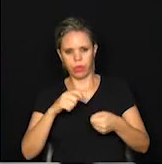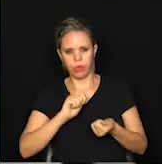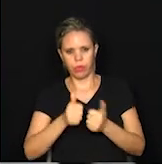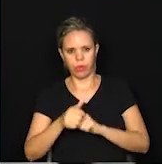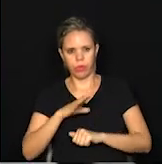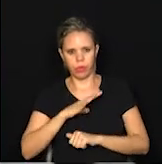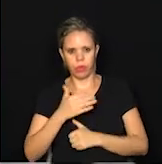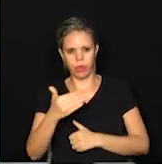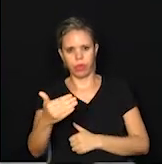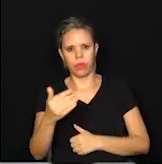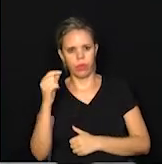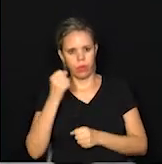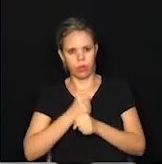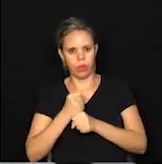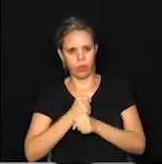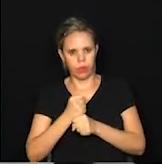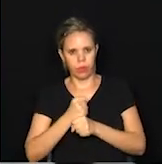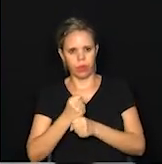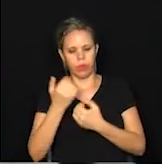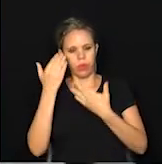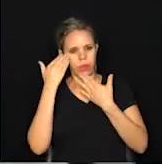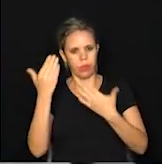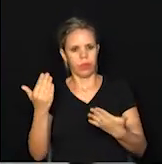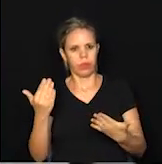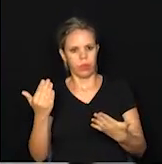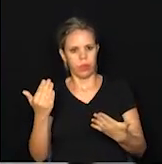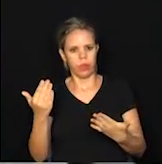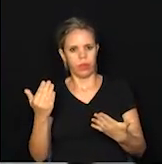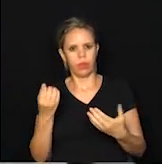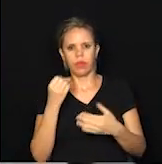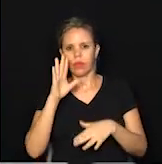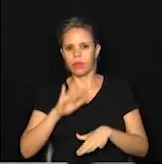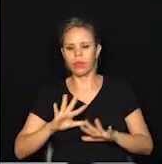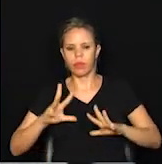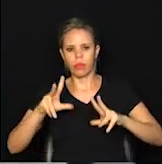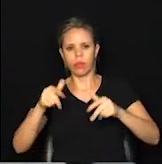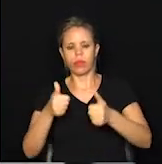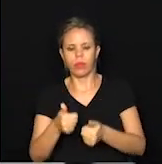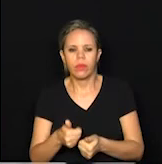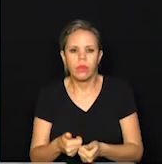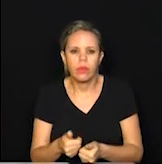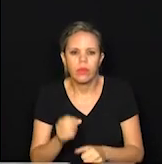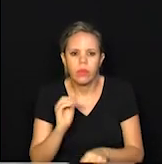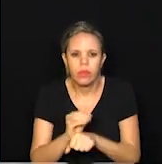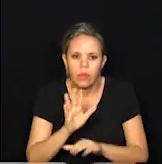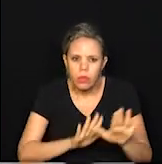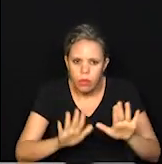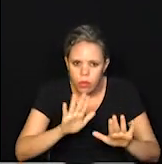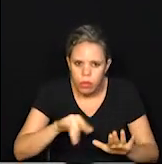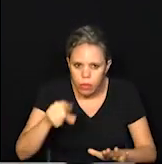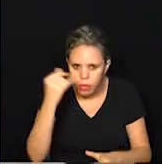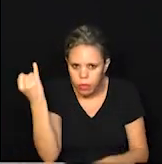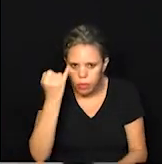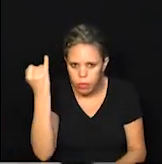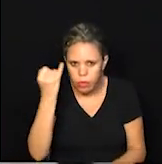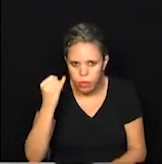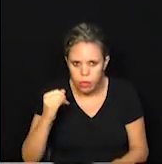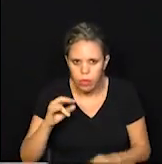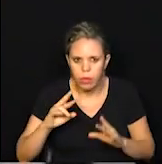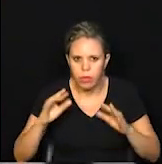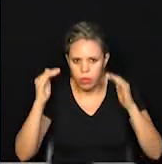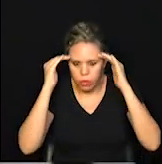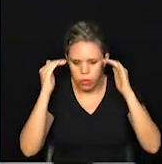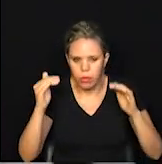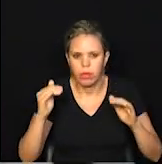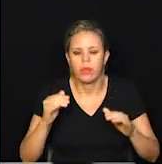cidade nos próximos anos. Gente, muito obrigado, uma boa tarde a todos e a todas, se cuidem, muito importante todas as medidas aí de